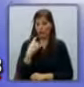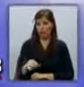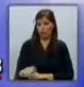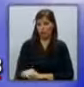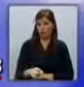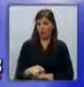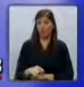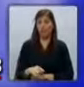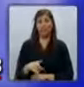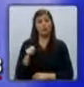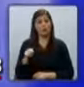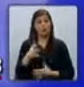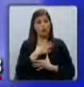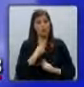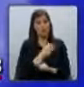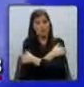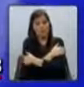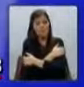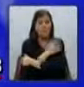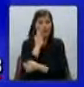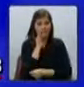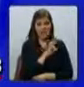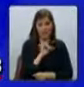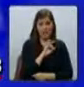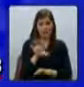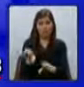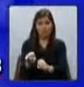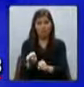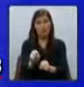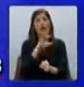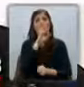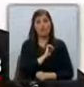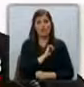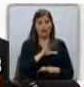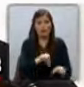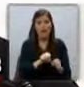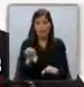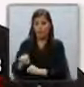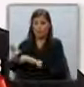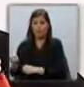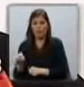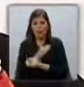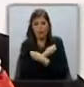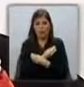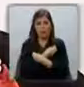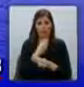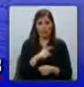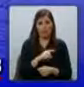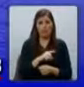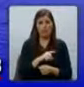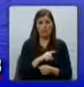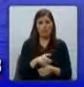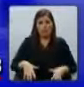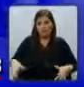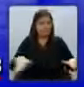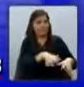queria abraçar os todos ter que tentei tentei pegar os meus pegava num que dava no outro dia bebé ao colo tinha melanina no meio das